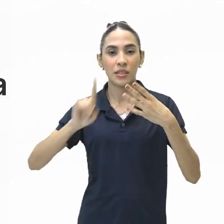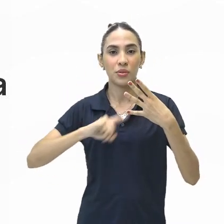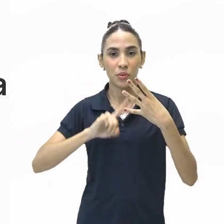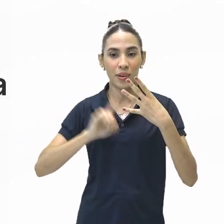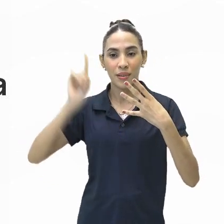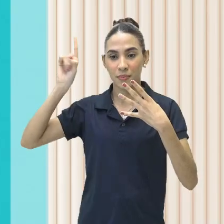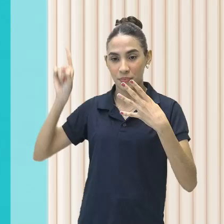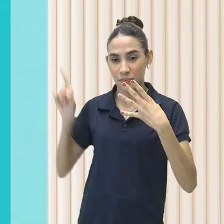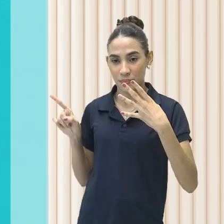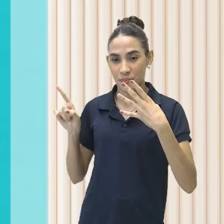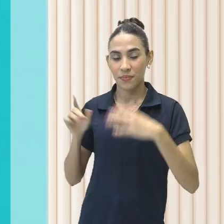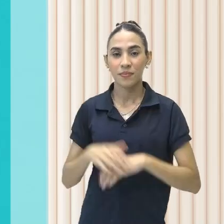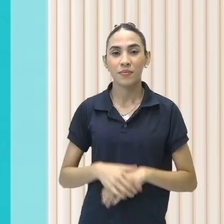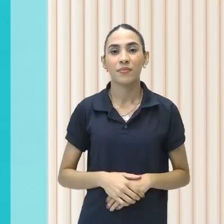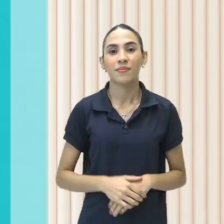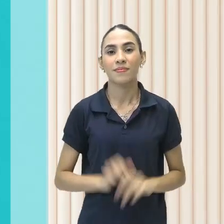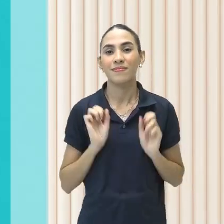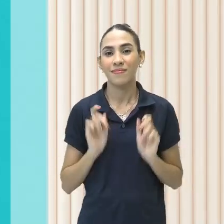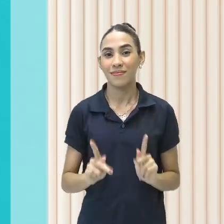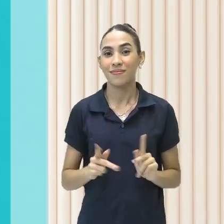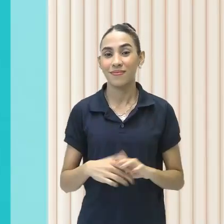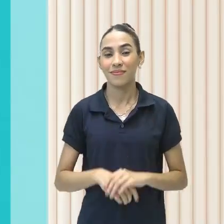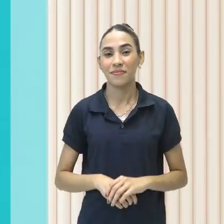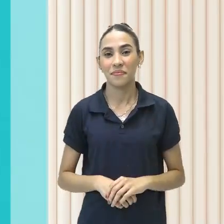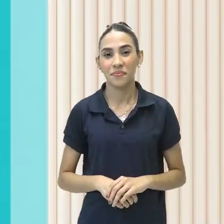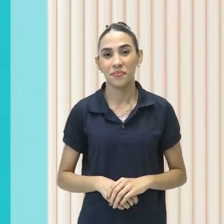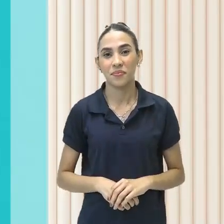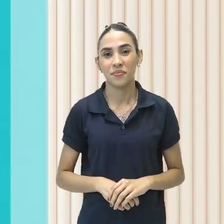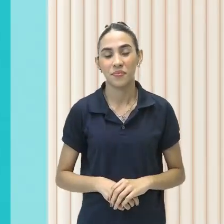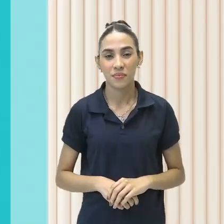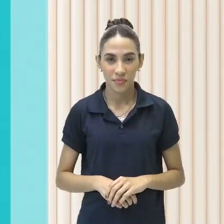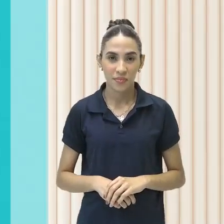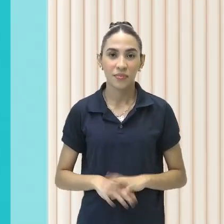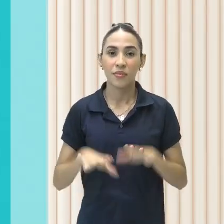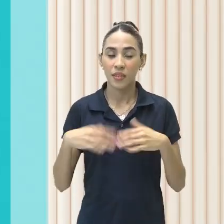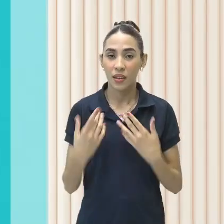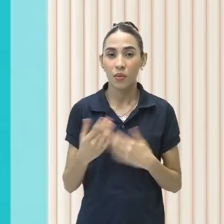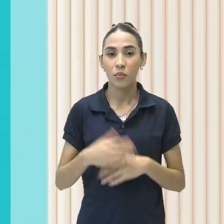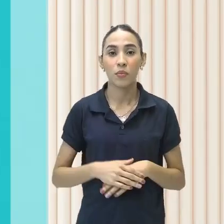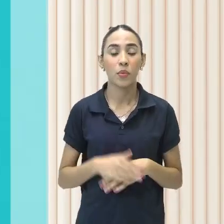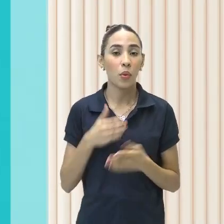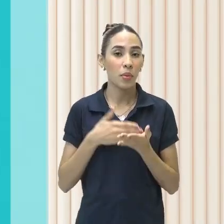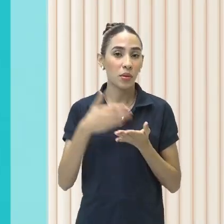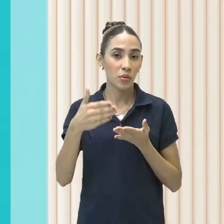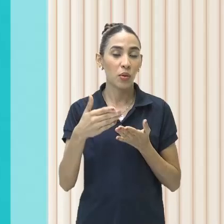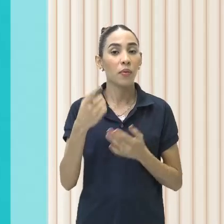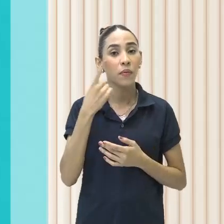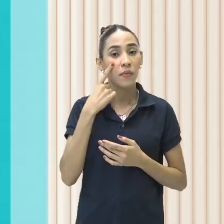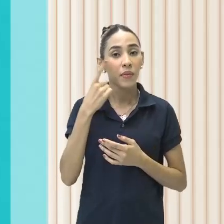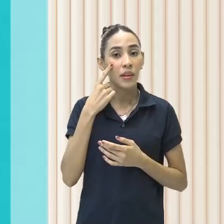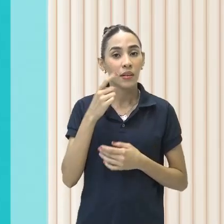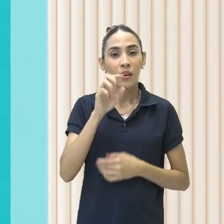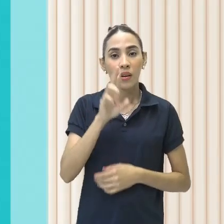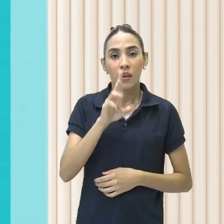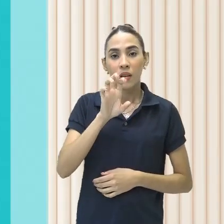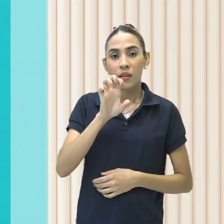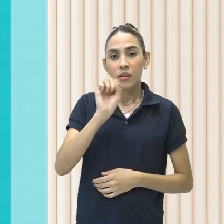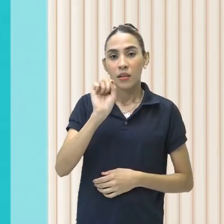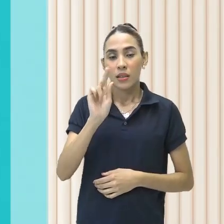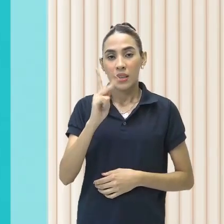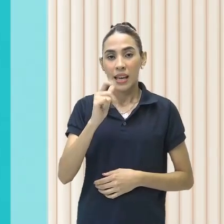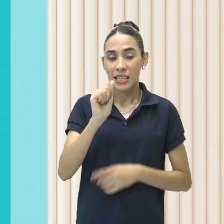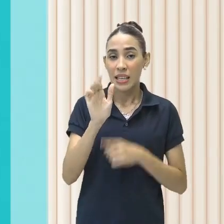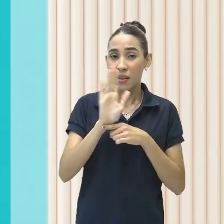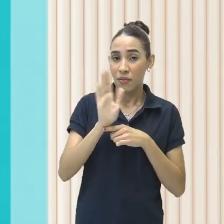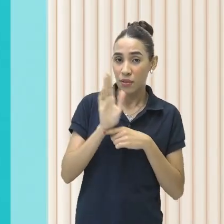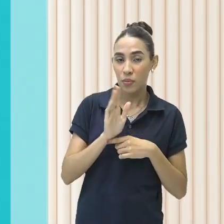a indicação. Certo, gente? Então, vamos lá. A gente começou vendo uma resenha, né, do nosso